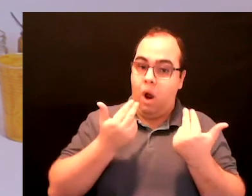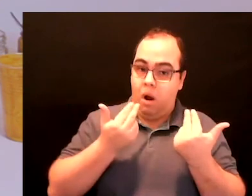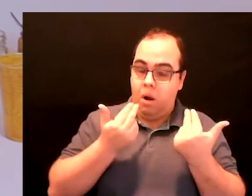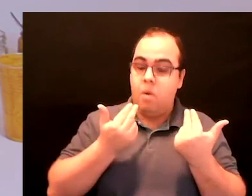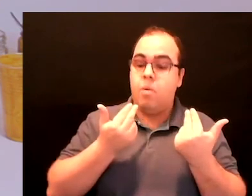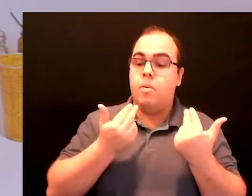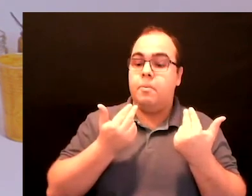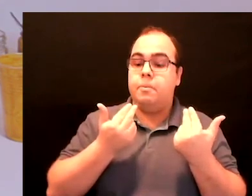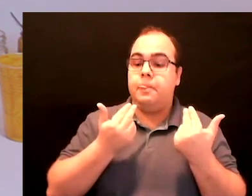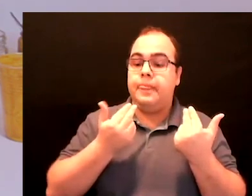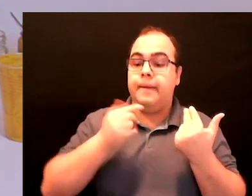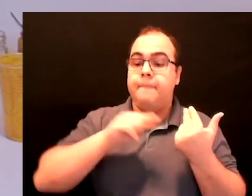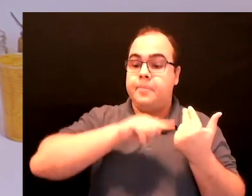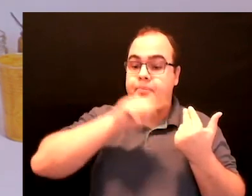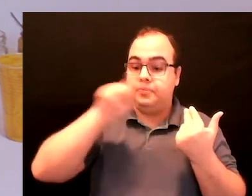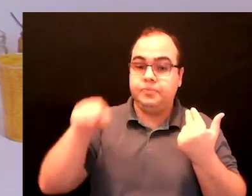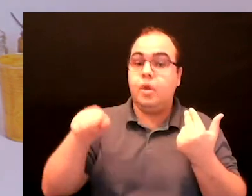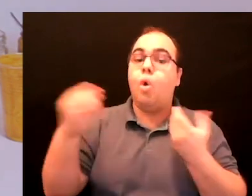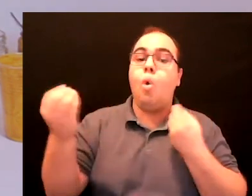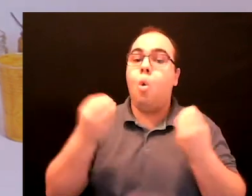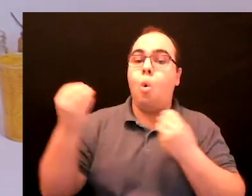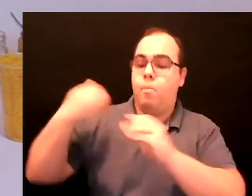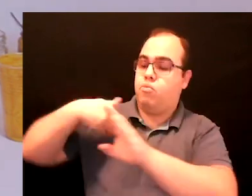Vou fazer o mesmo